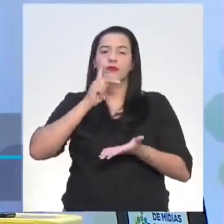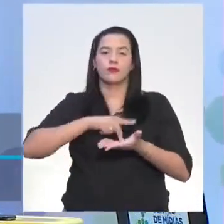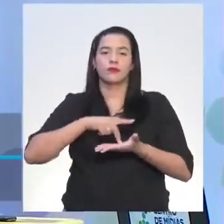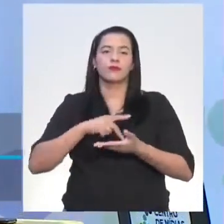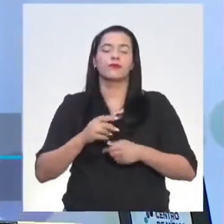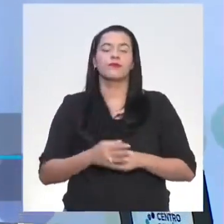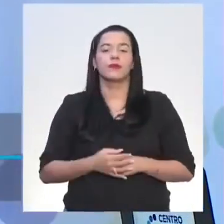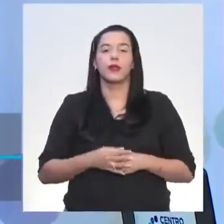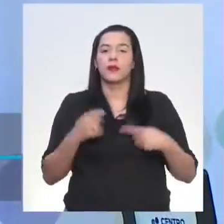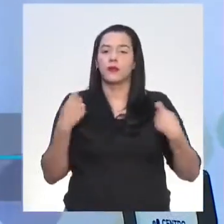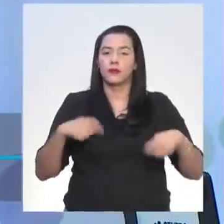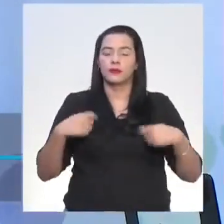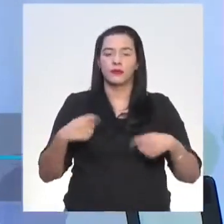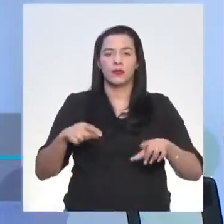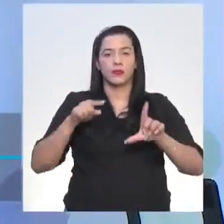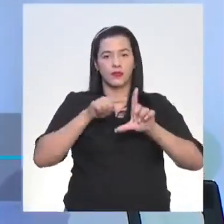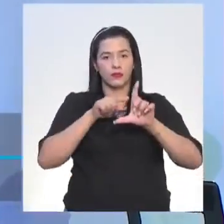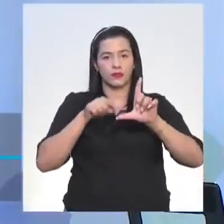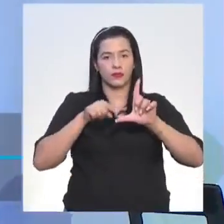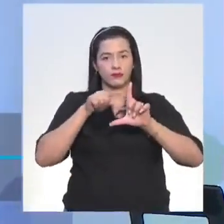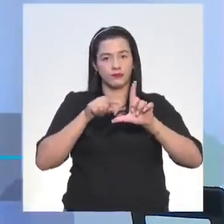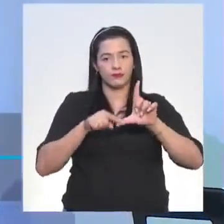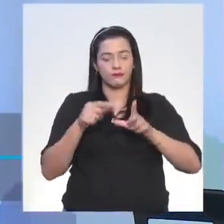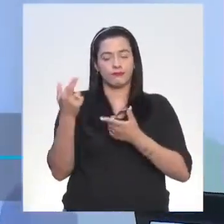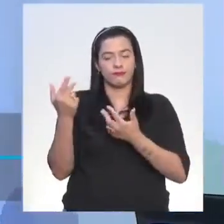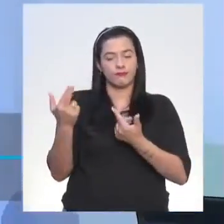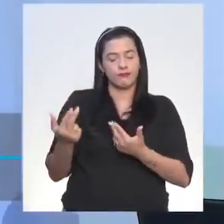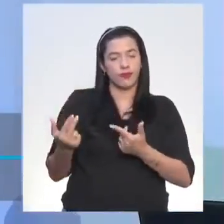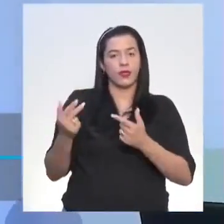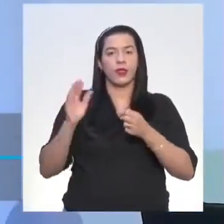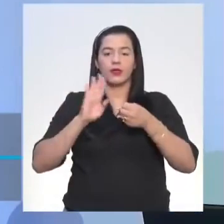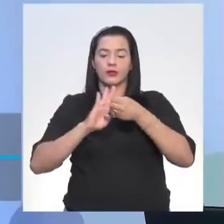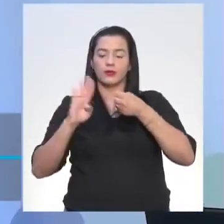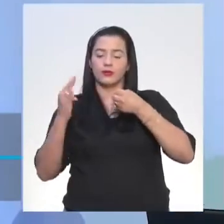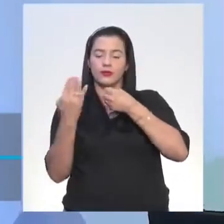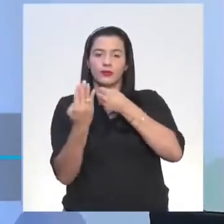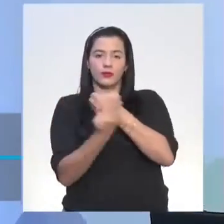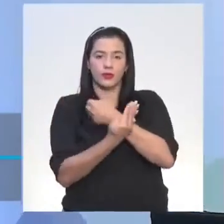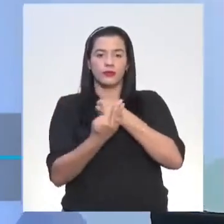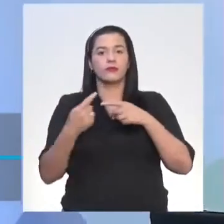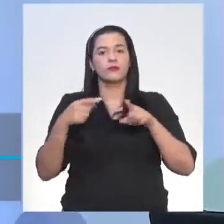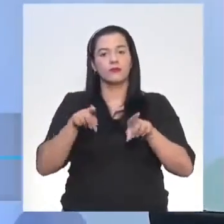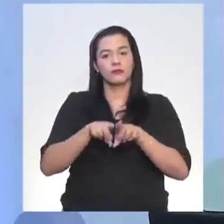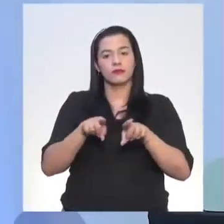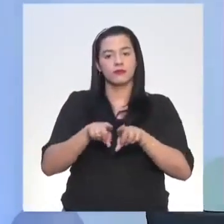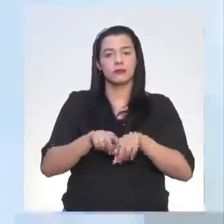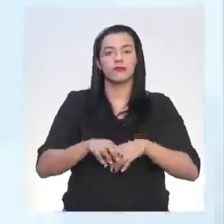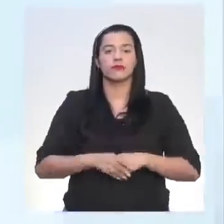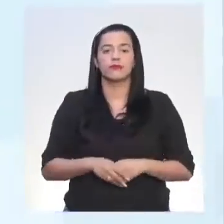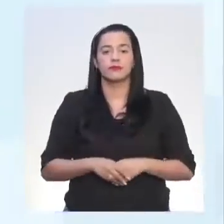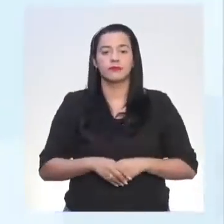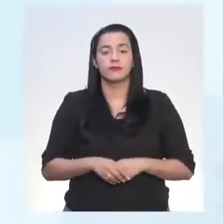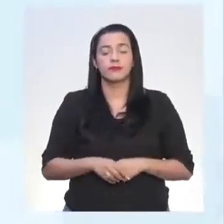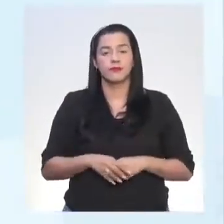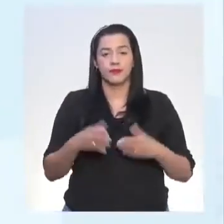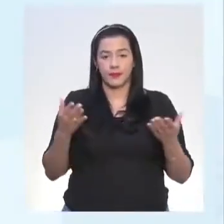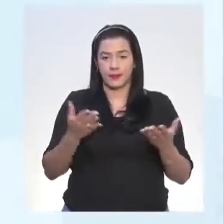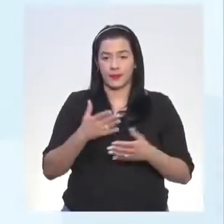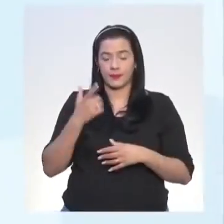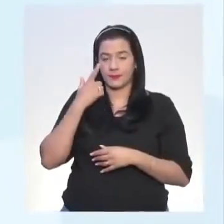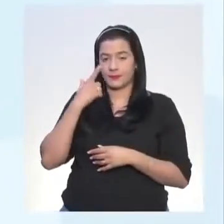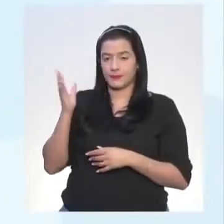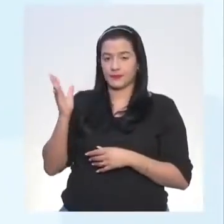ângulos correspondentes e os lados precisam ser proporcionais. A gente vai falar um pouquinho. Aliás, vamos falar agora, né, Vivi? Olha